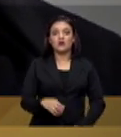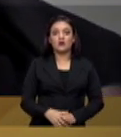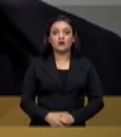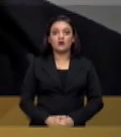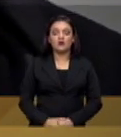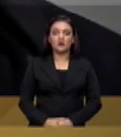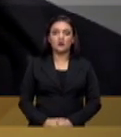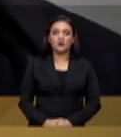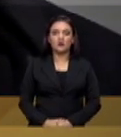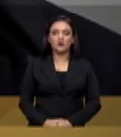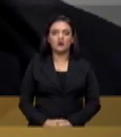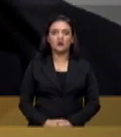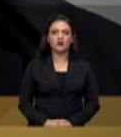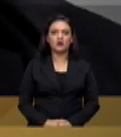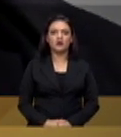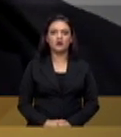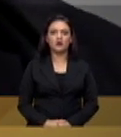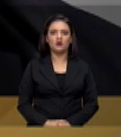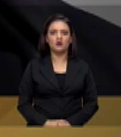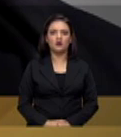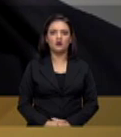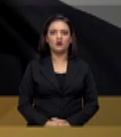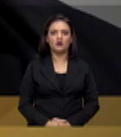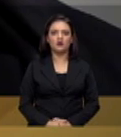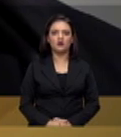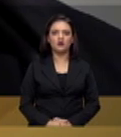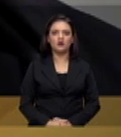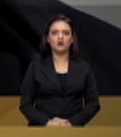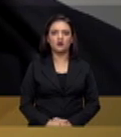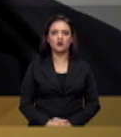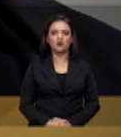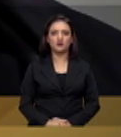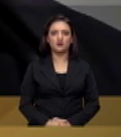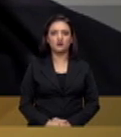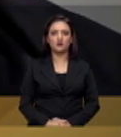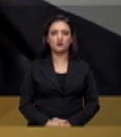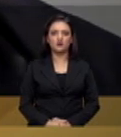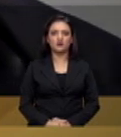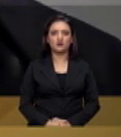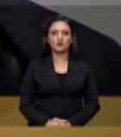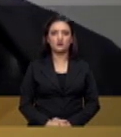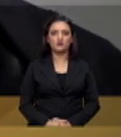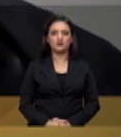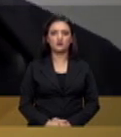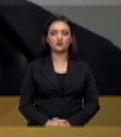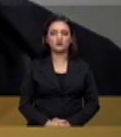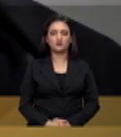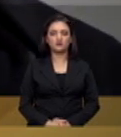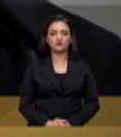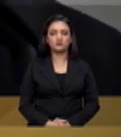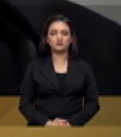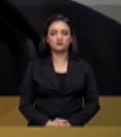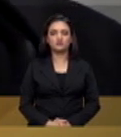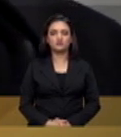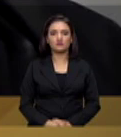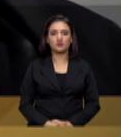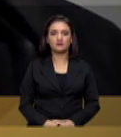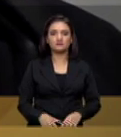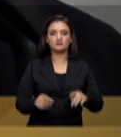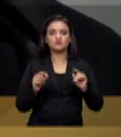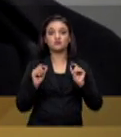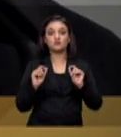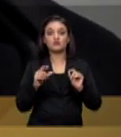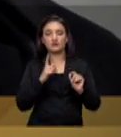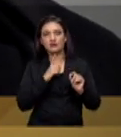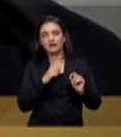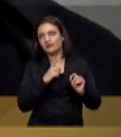que na doutrina estrangeira e mesmo na jurisprudência estrangeira, se trata de um conflito